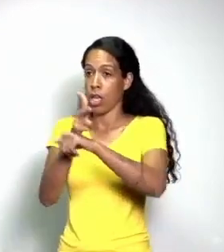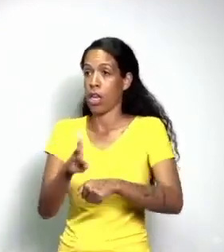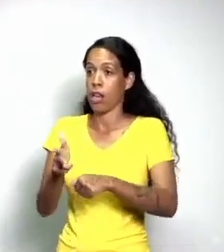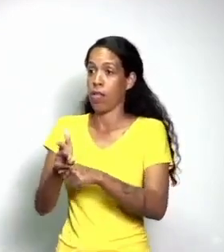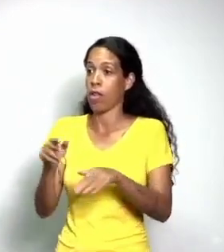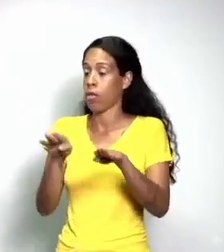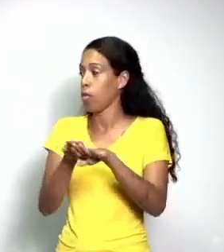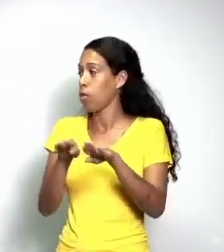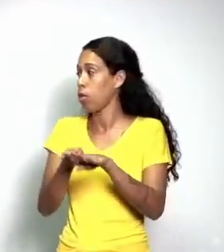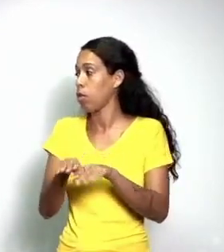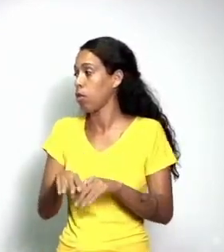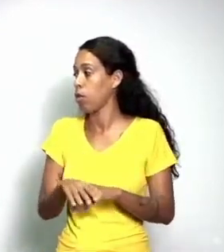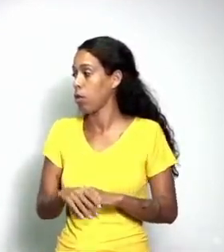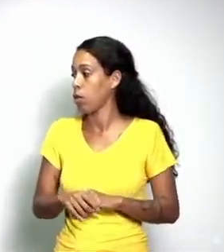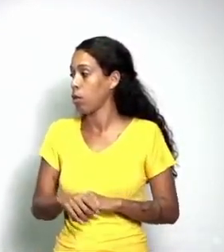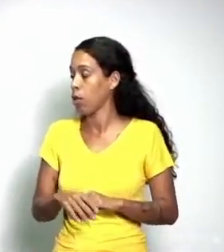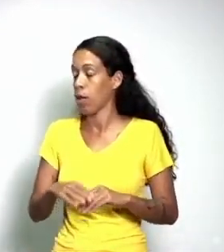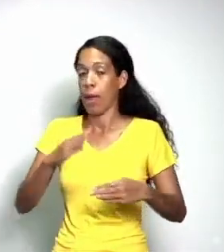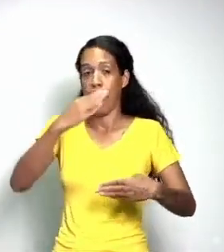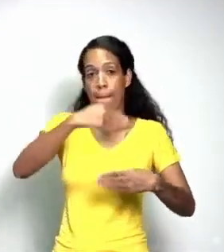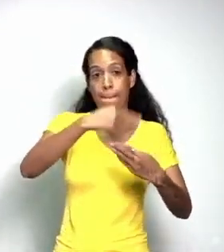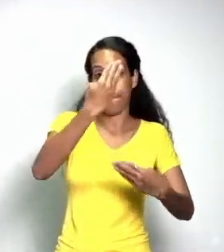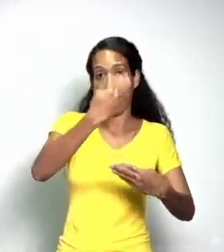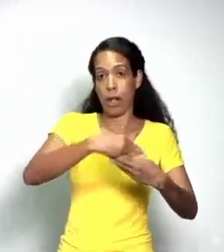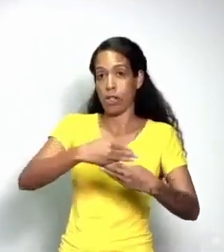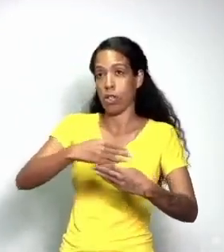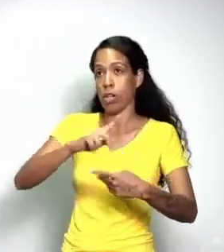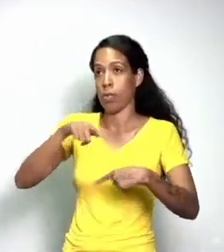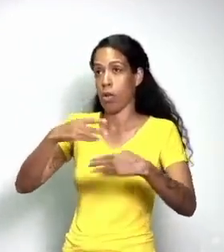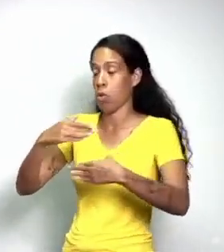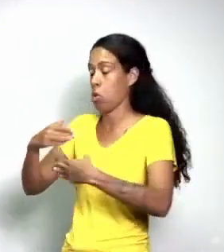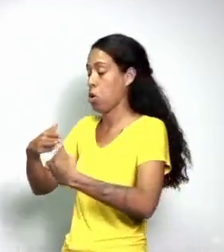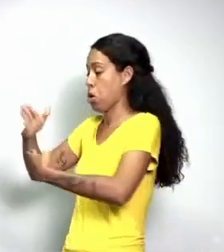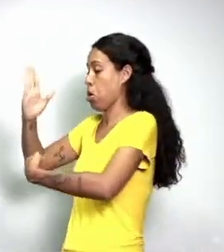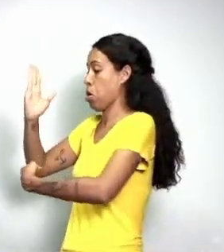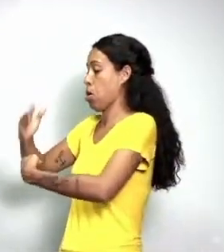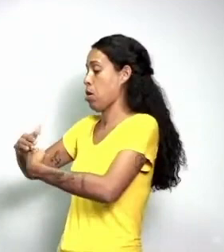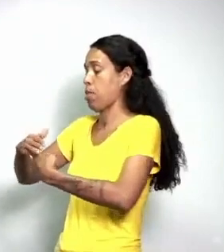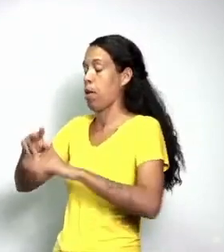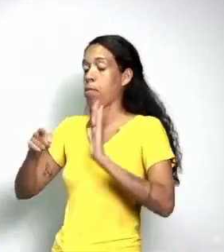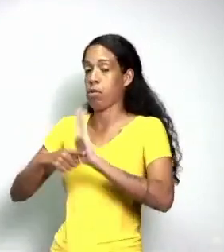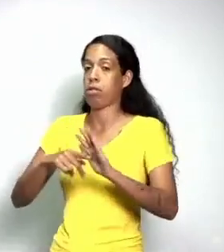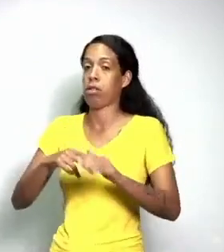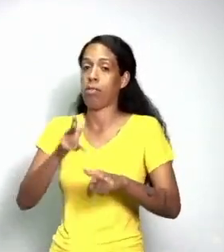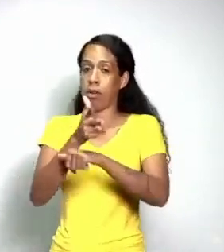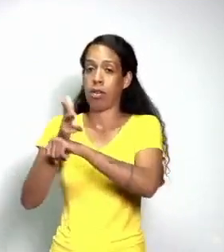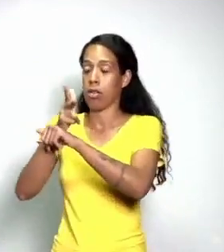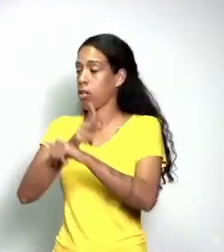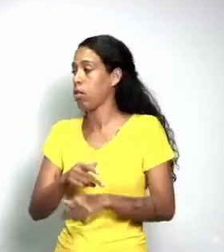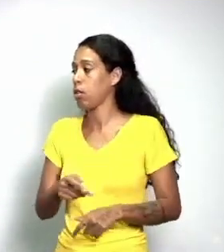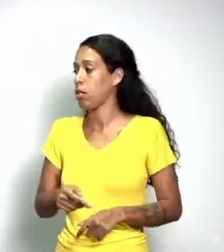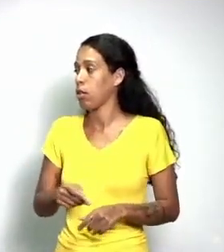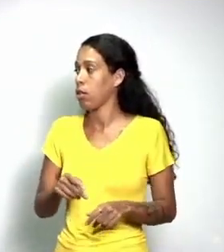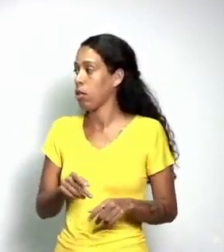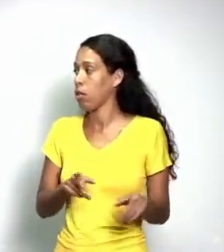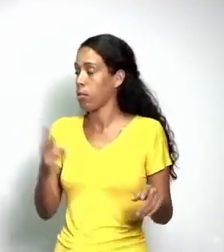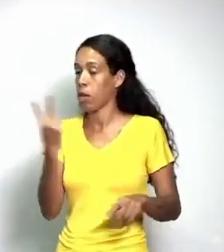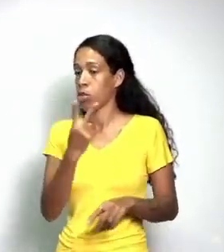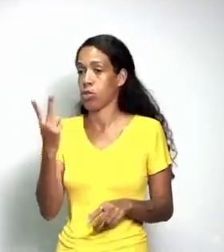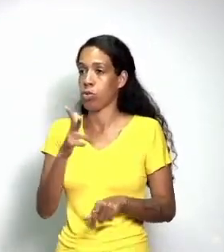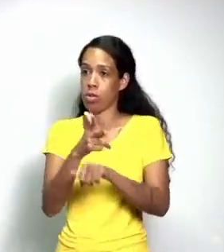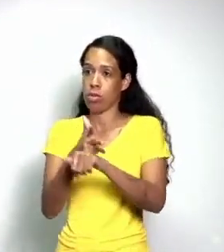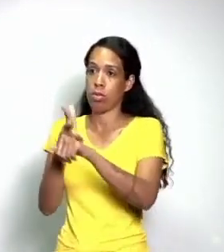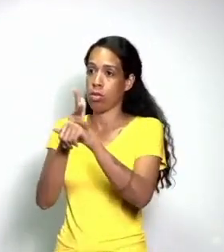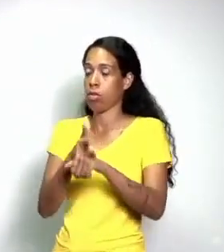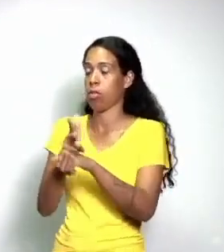mesmo tempo, né? A gente vai bater para uma, vai se movimentar e vai bater para outra. Então, a identificação ela funciona para as duas